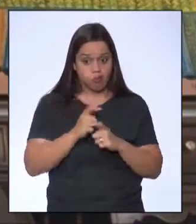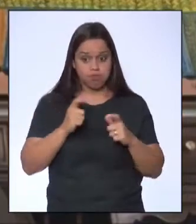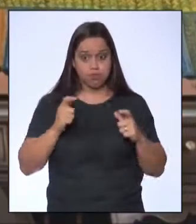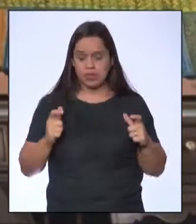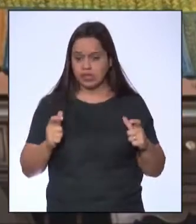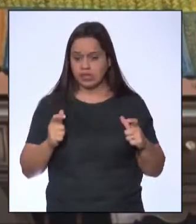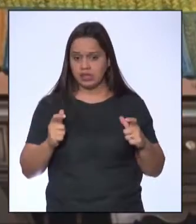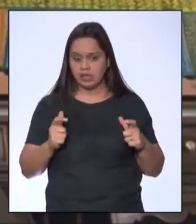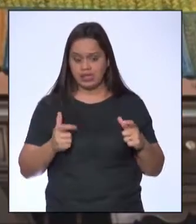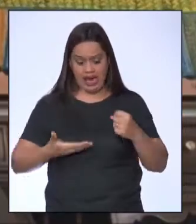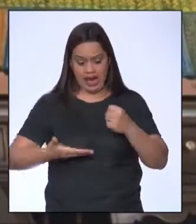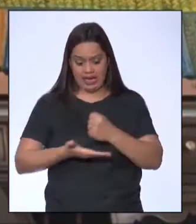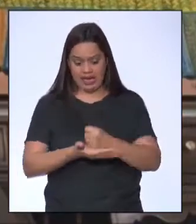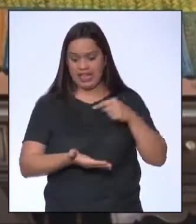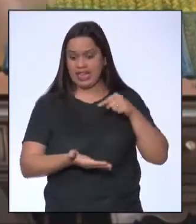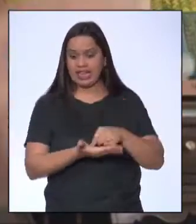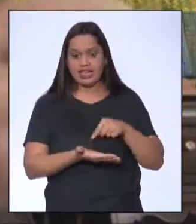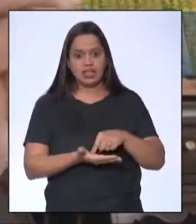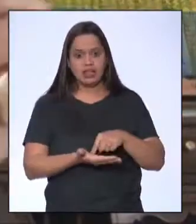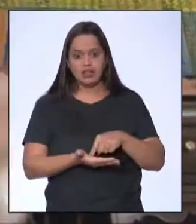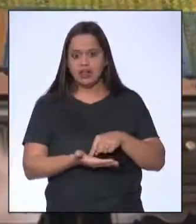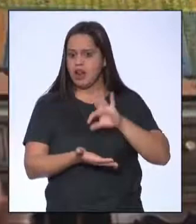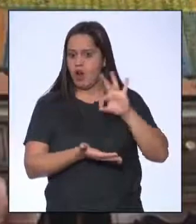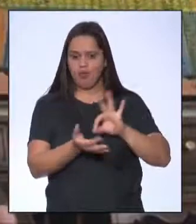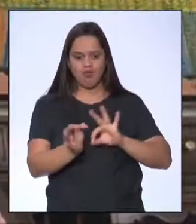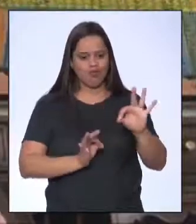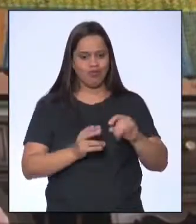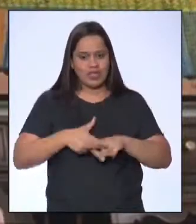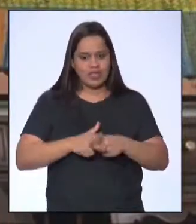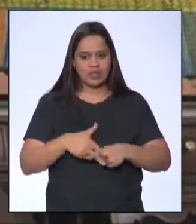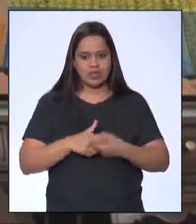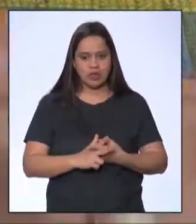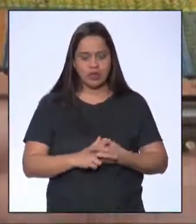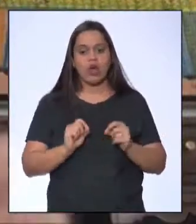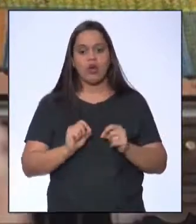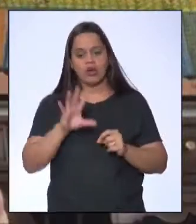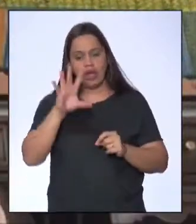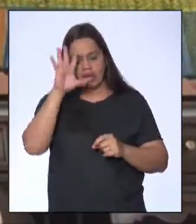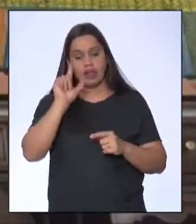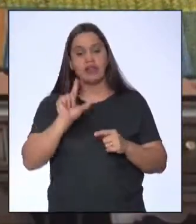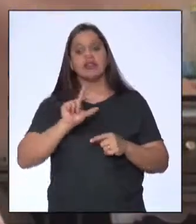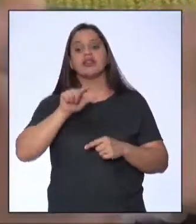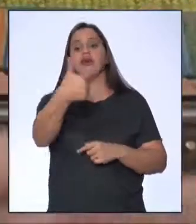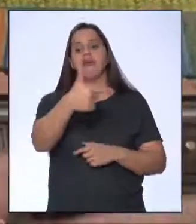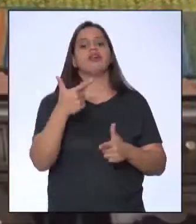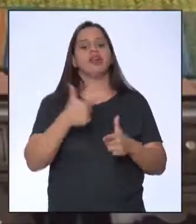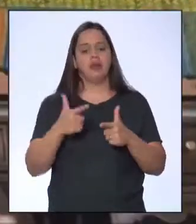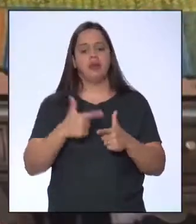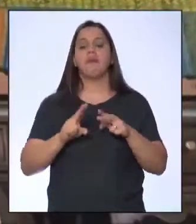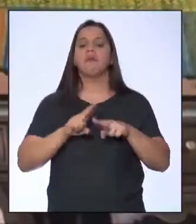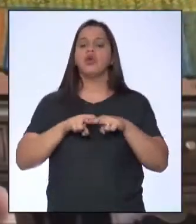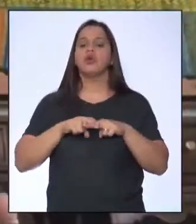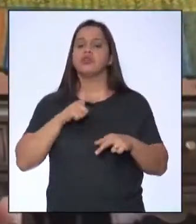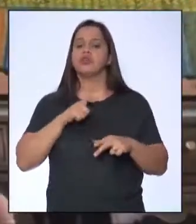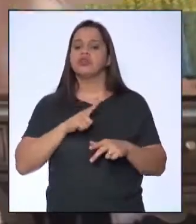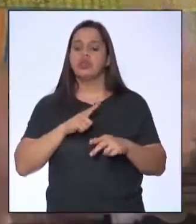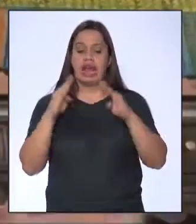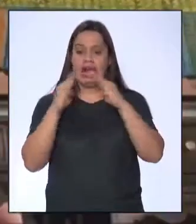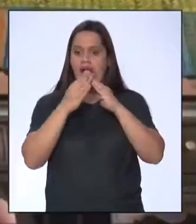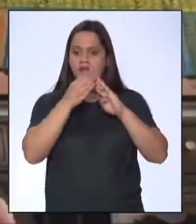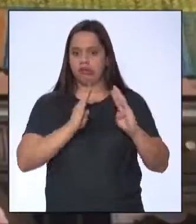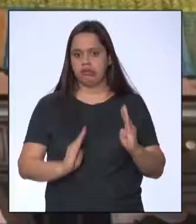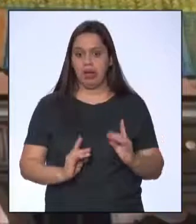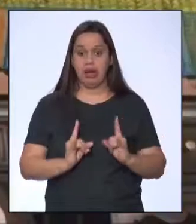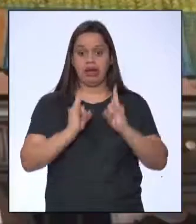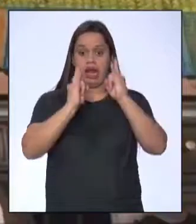na base, ela se projeta lá na frente. É por isso que a gente tem viaduto que cai, casa que racha antes de ser usada, prédio